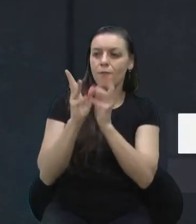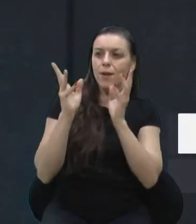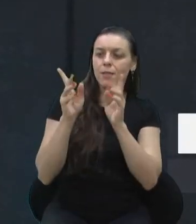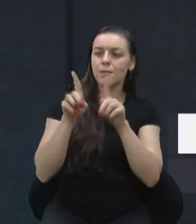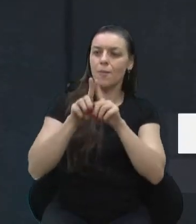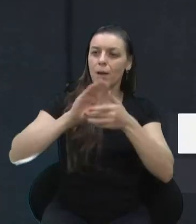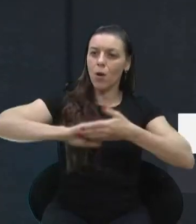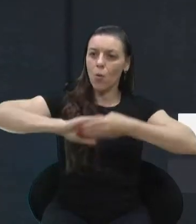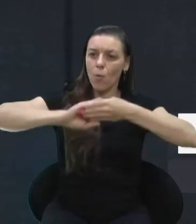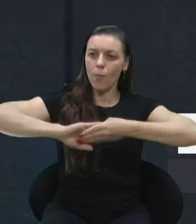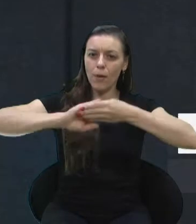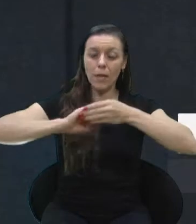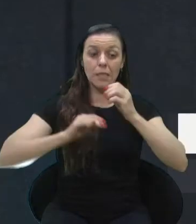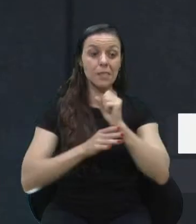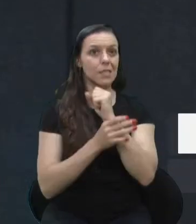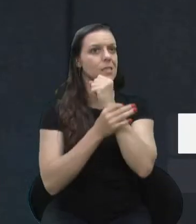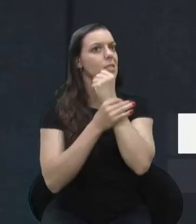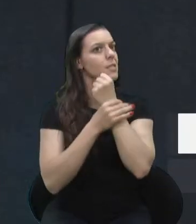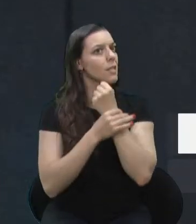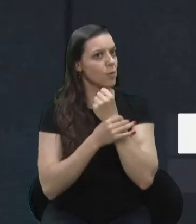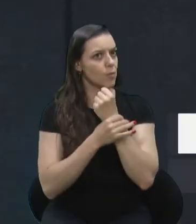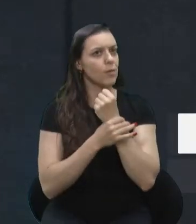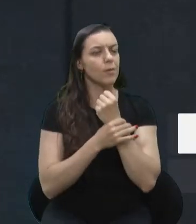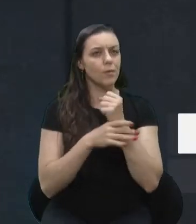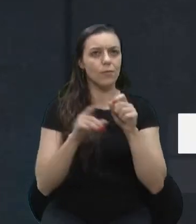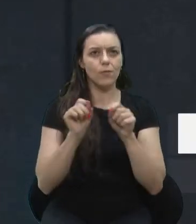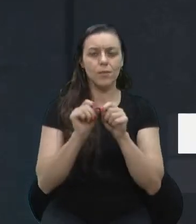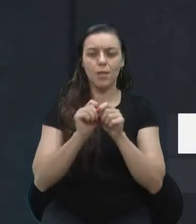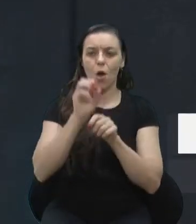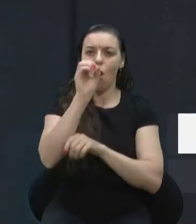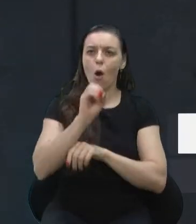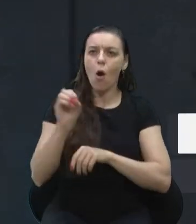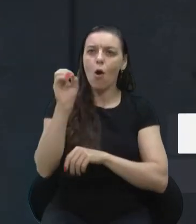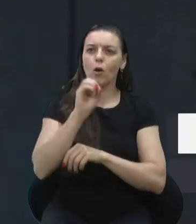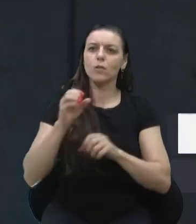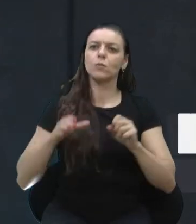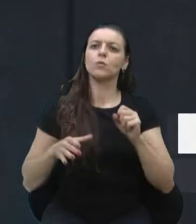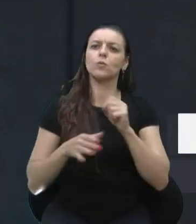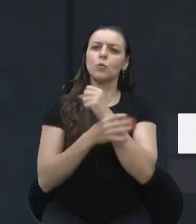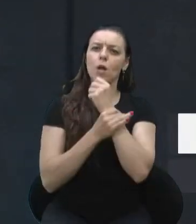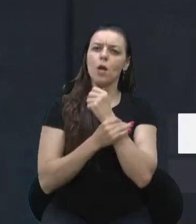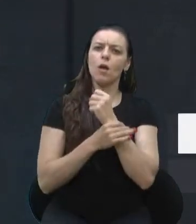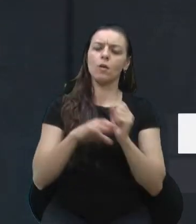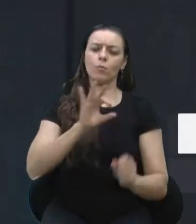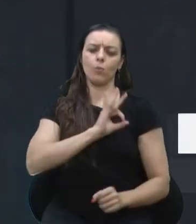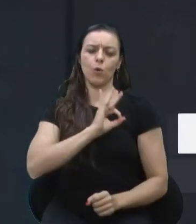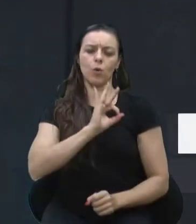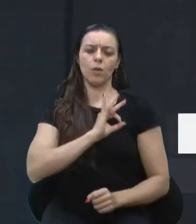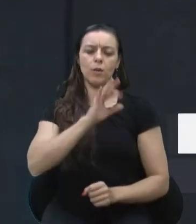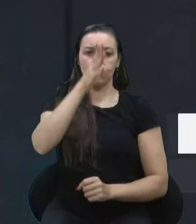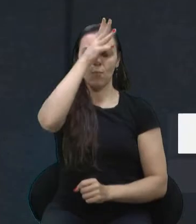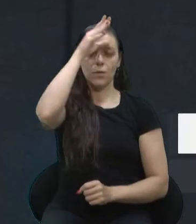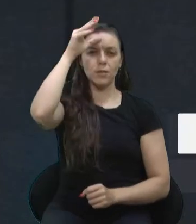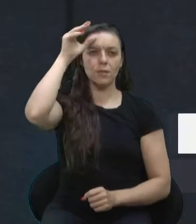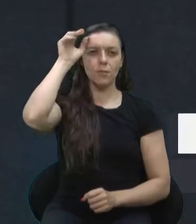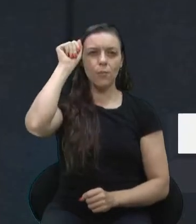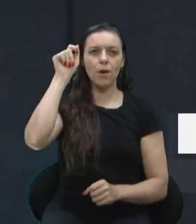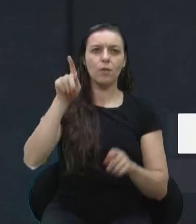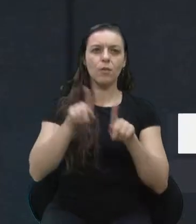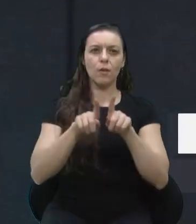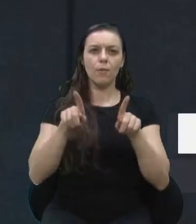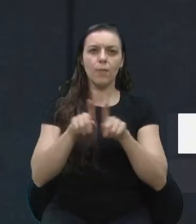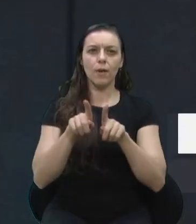cumprimentar o pessoal da segurança, estão fazendo uma ótima segurança, Polícia Militar, Guarda Municipal, todas aquelas